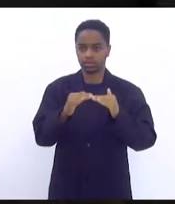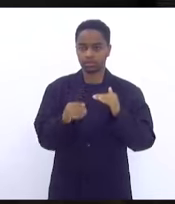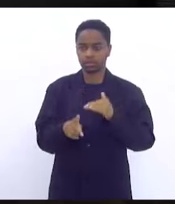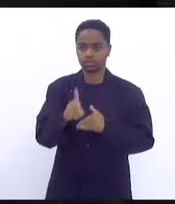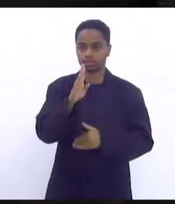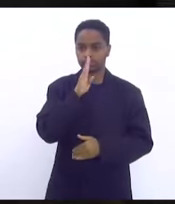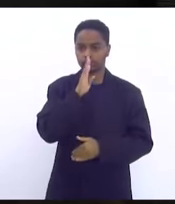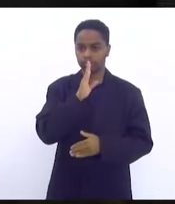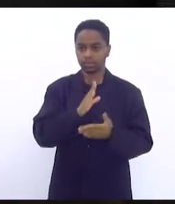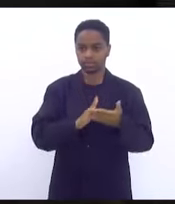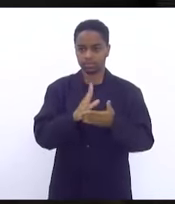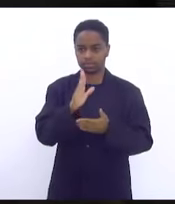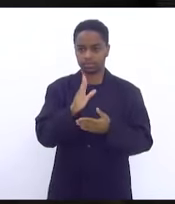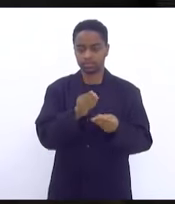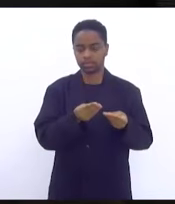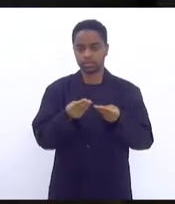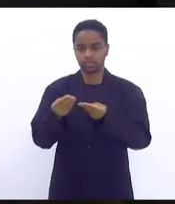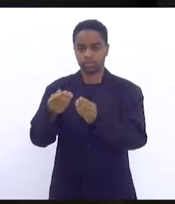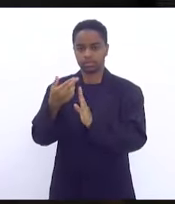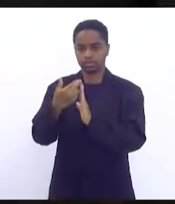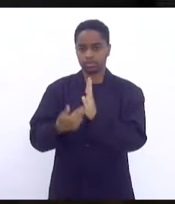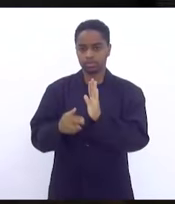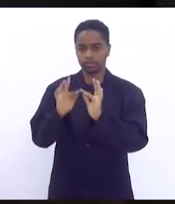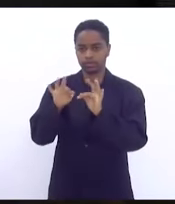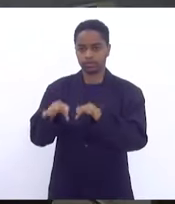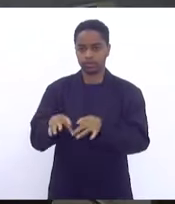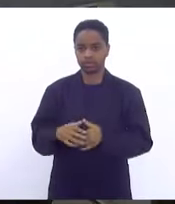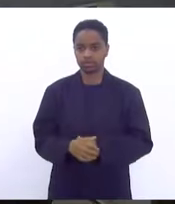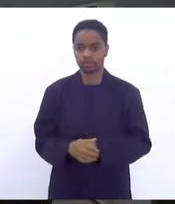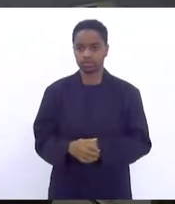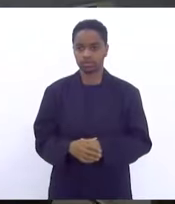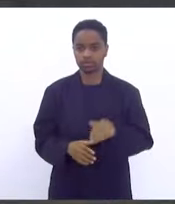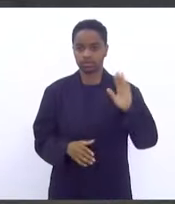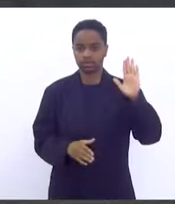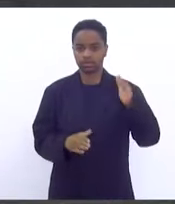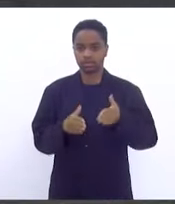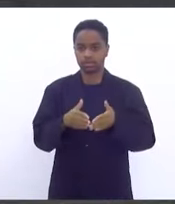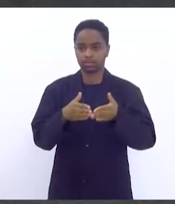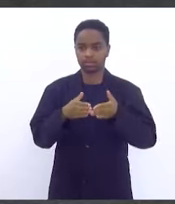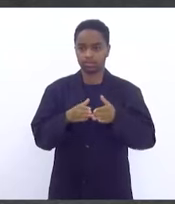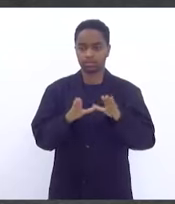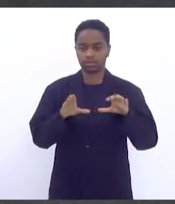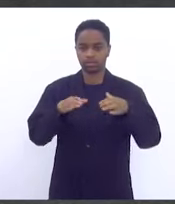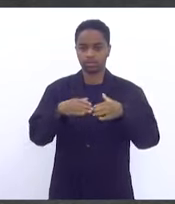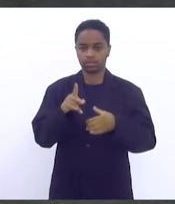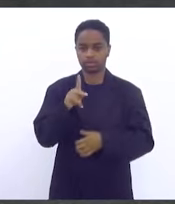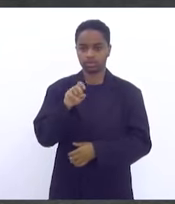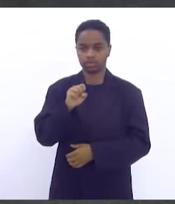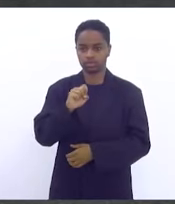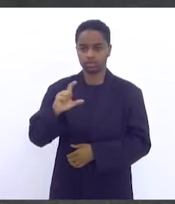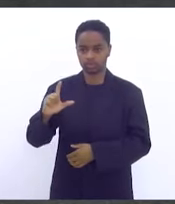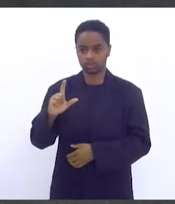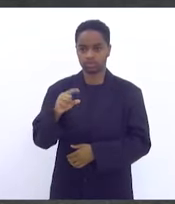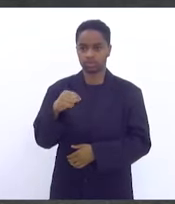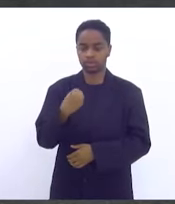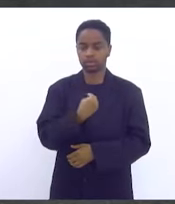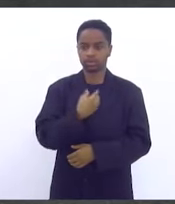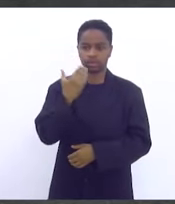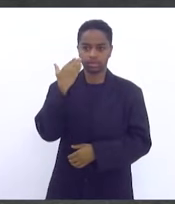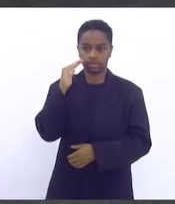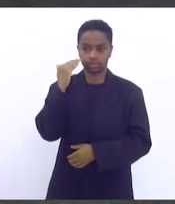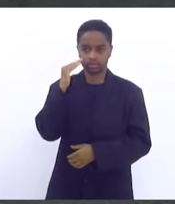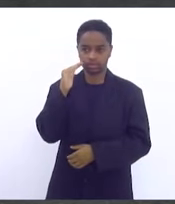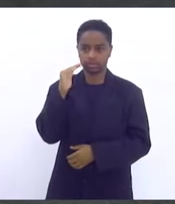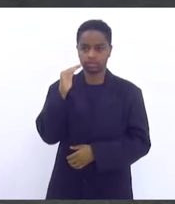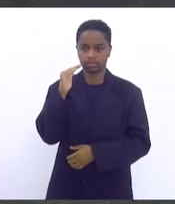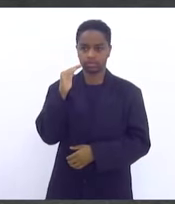estão. Aprovado. Vai à redação final. Abstenção da bancada do PSOL, senhora presidenta. A gente entende